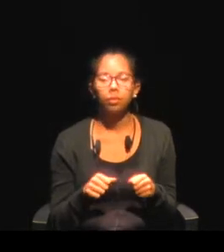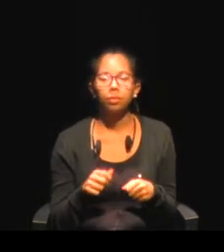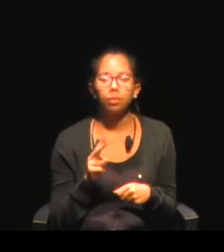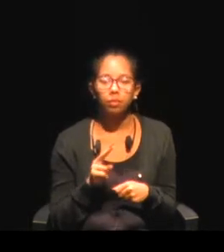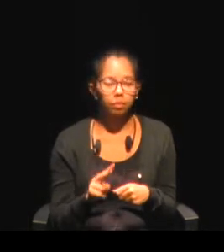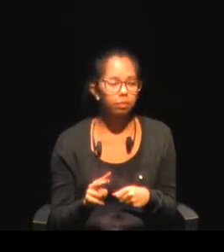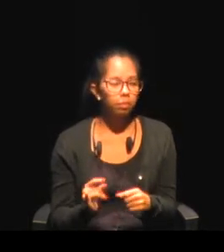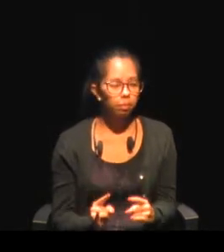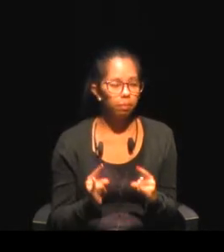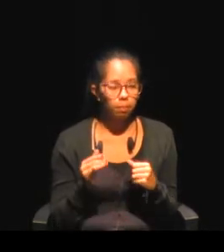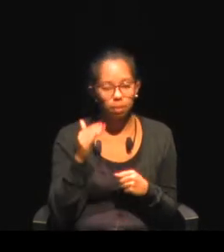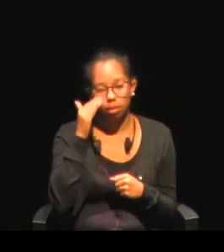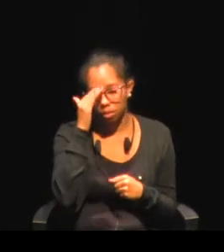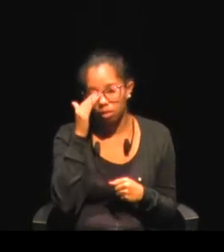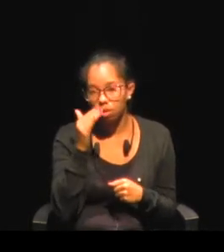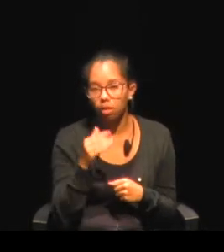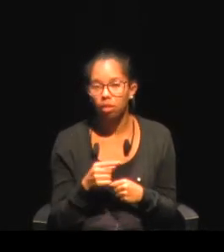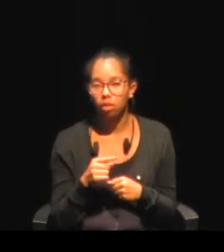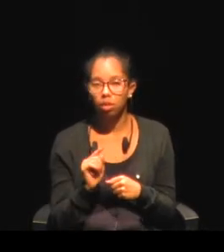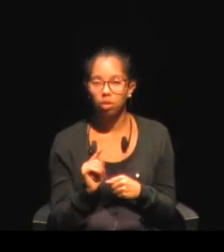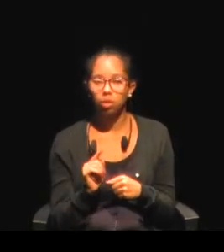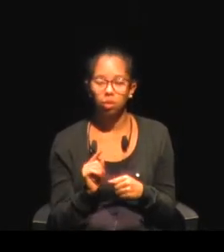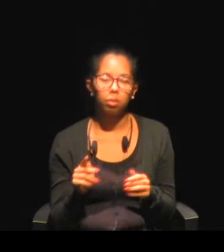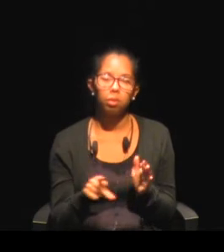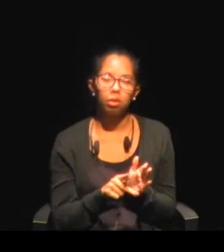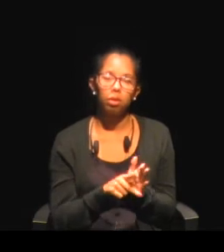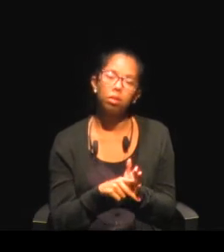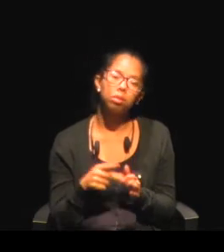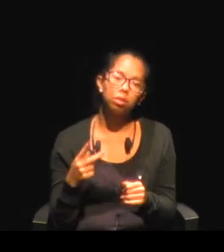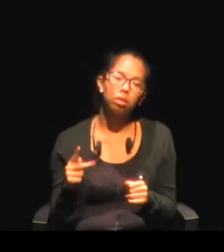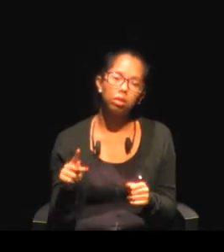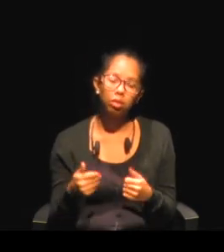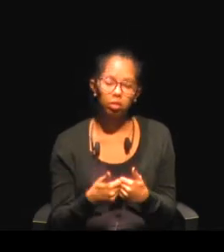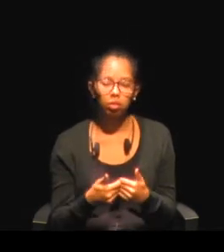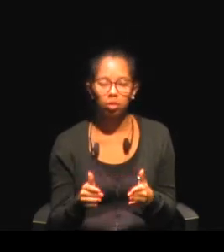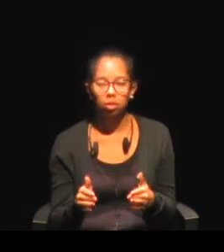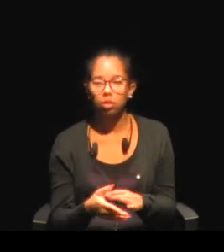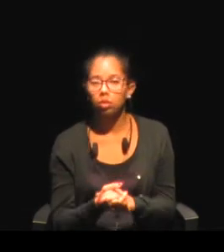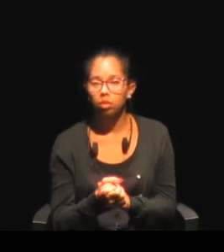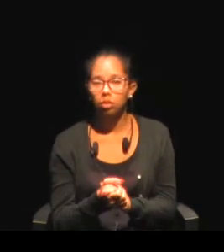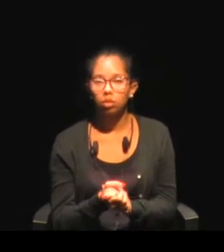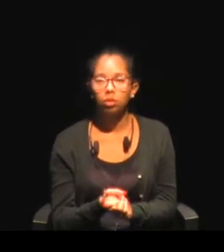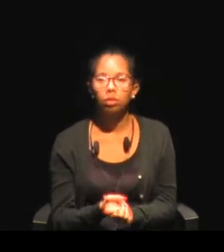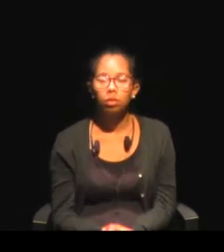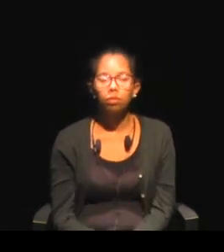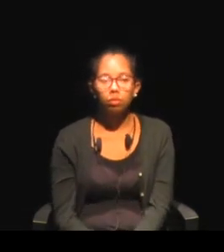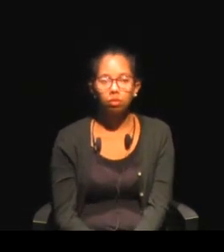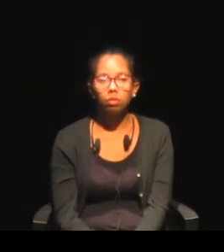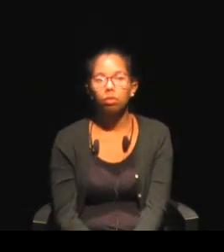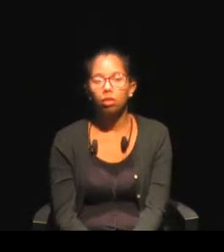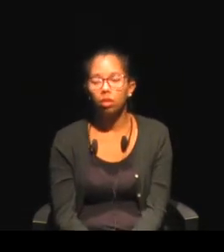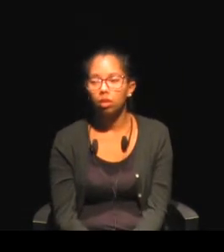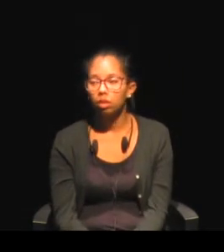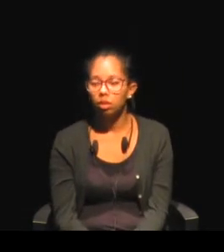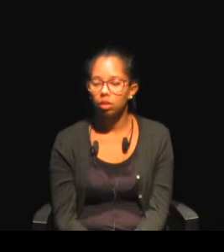do claustro desse edifício militar, aí recompõe a geometria original dele, de certa maneira, né?